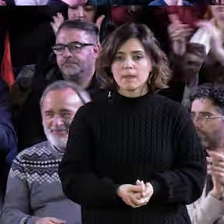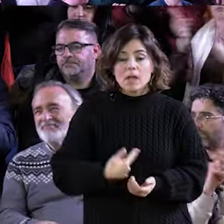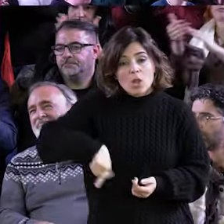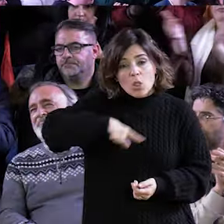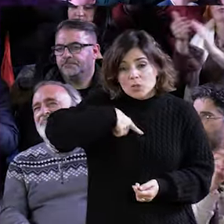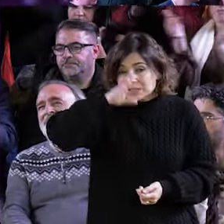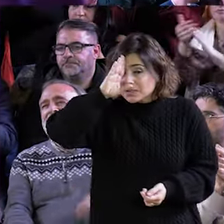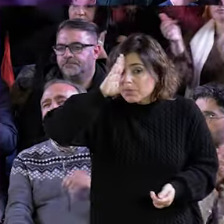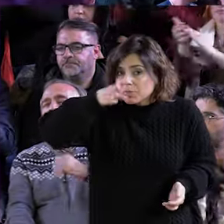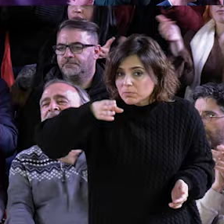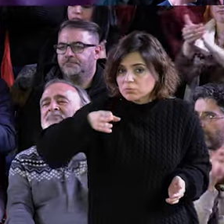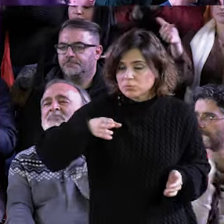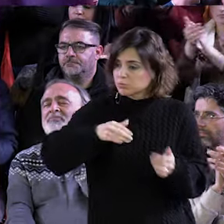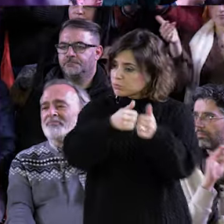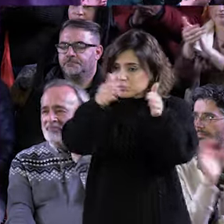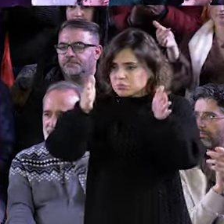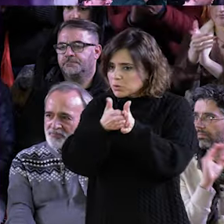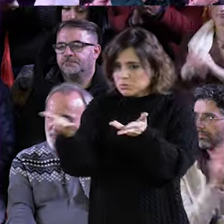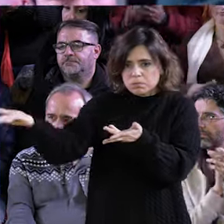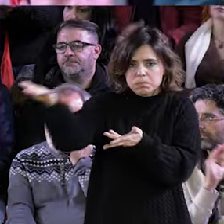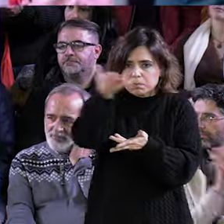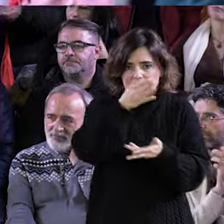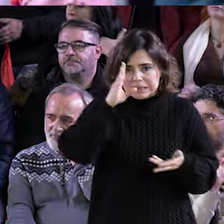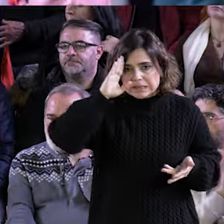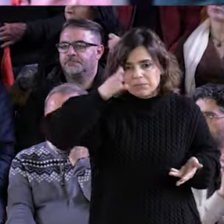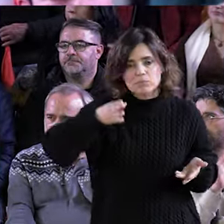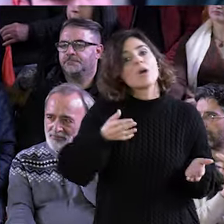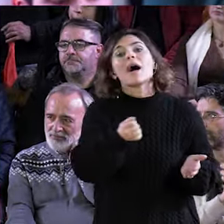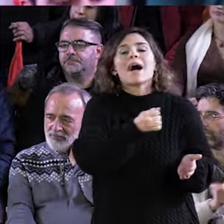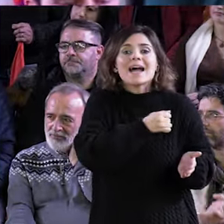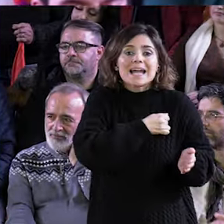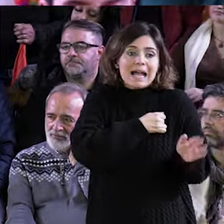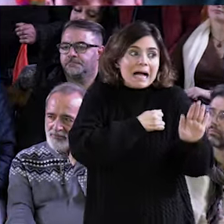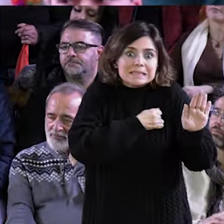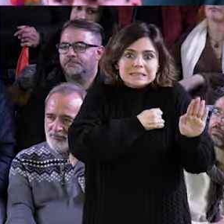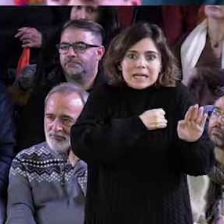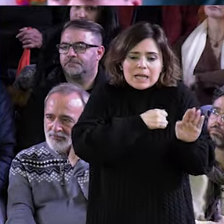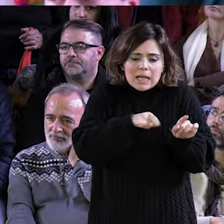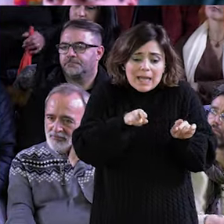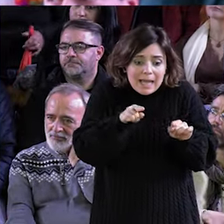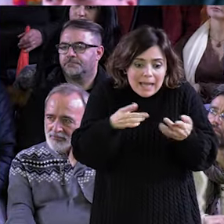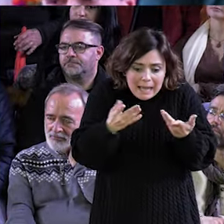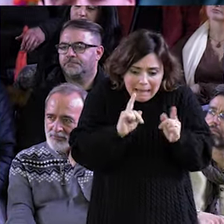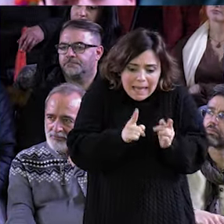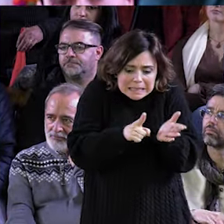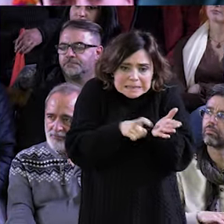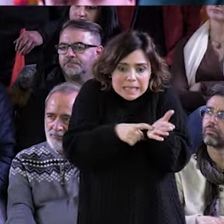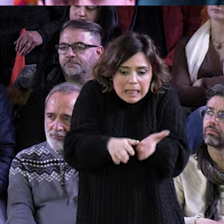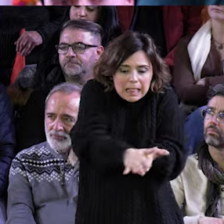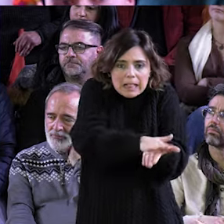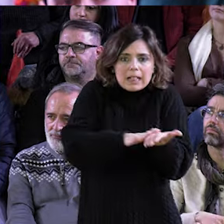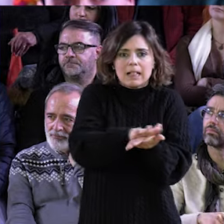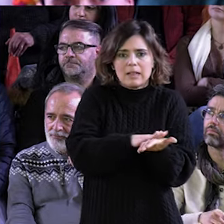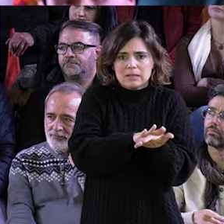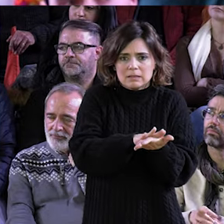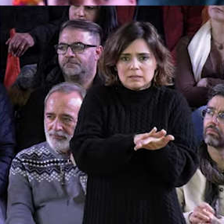Sabemos, todos e todas, que a casa é o último reduto, que tudo é sacrificado para